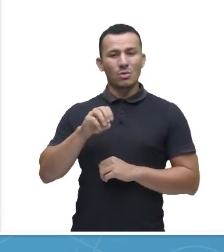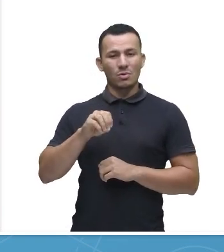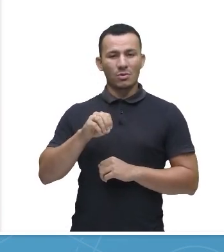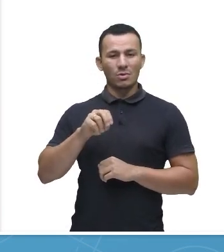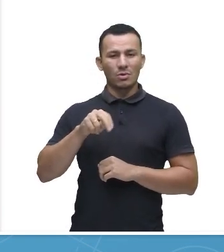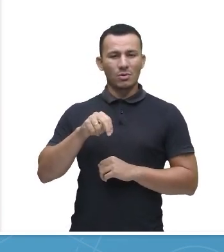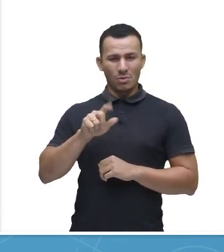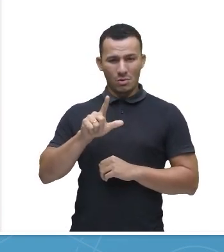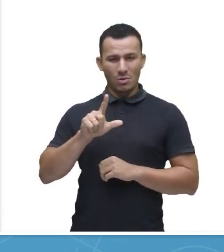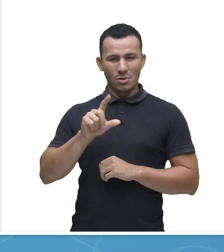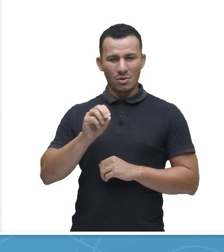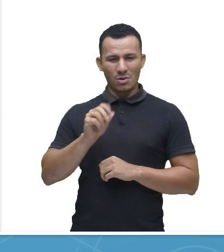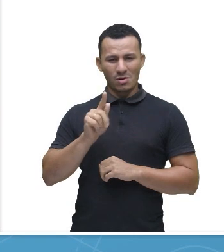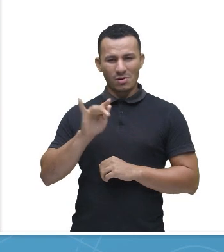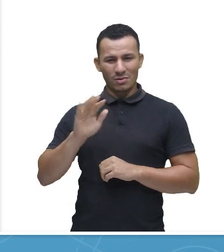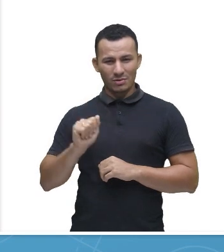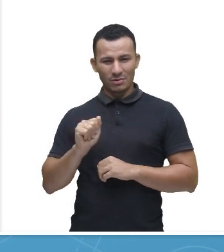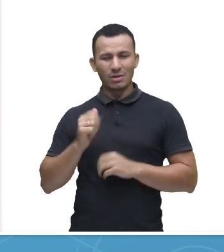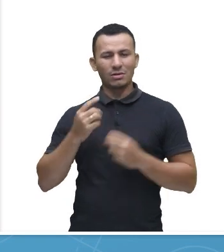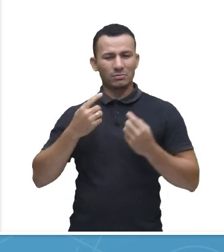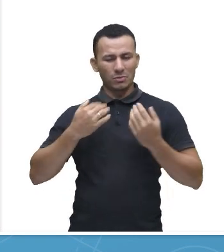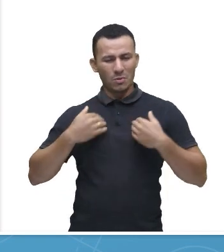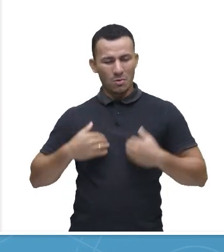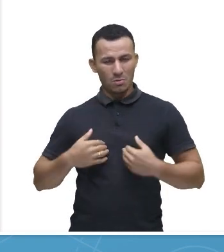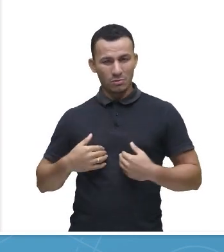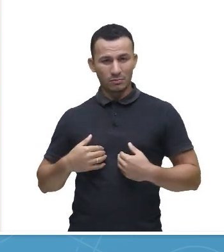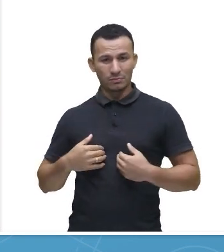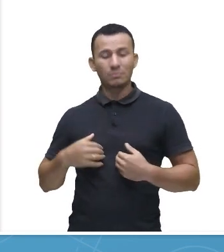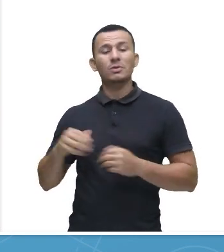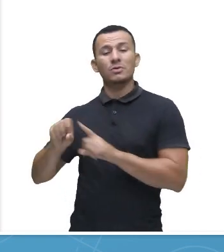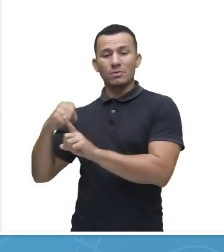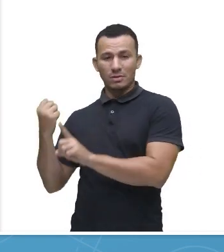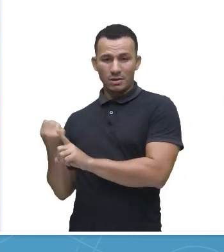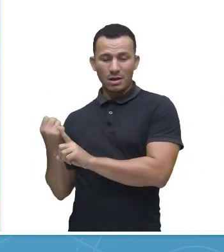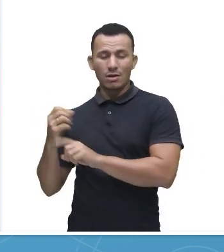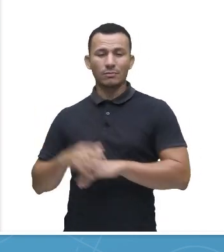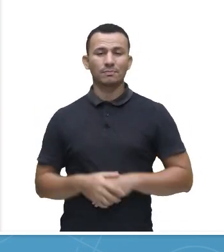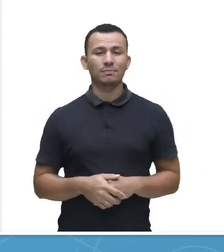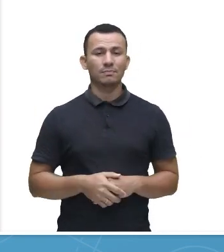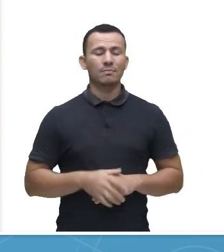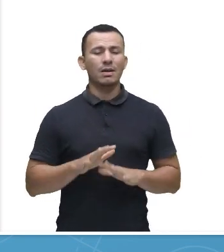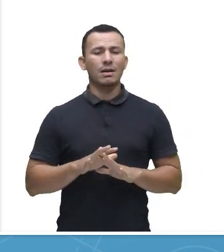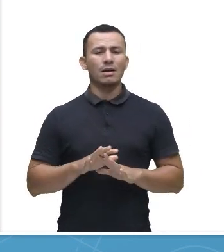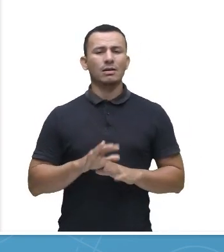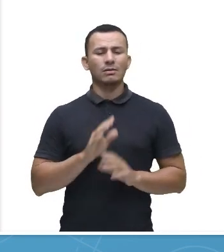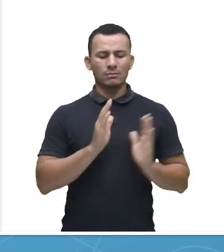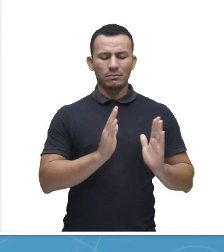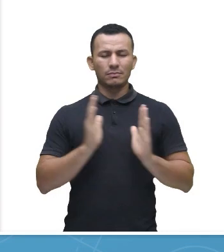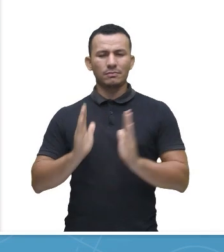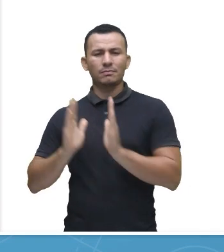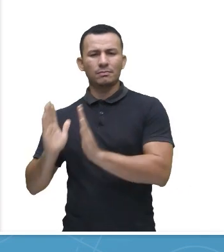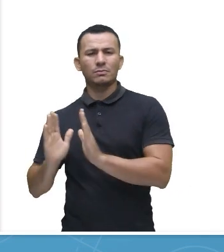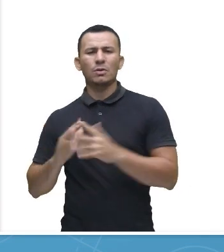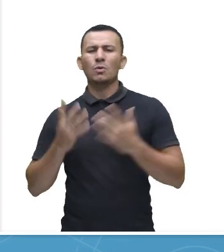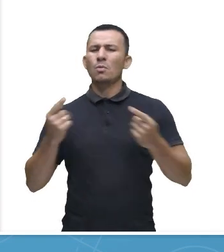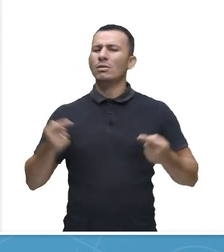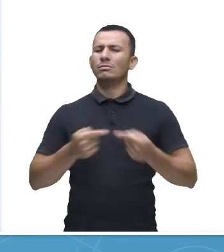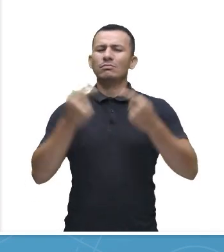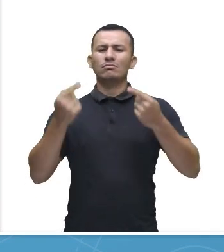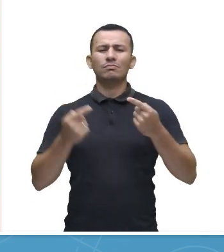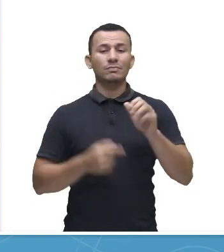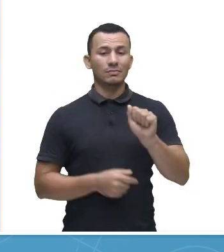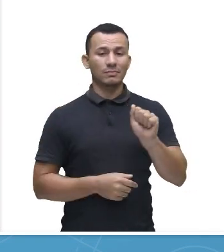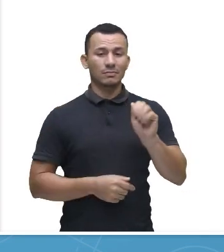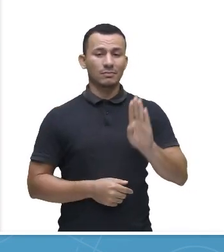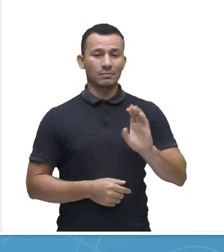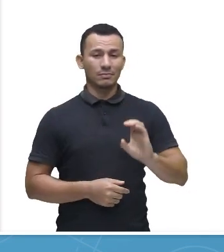à alteração estrutural e funcional é: letra A, biológica; B, fisiológica; C,